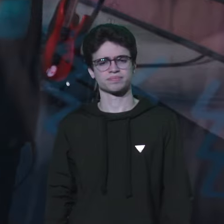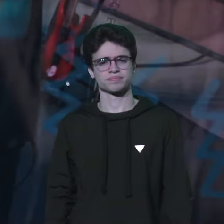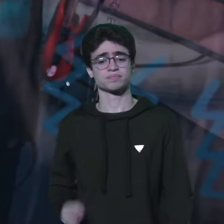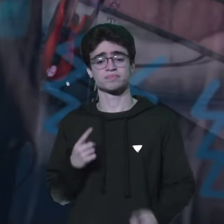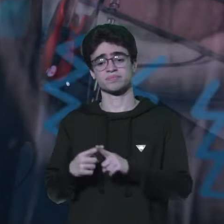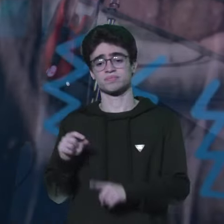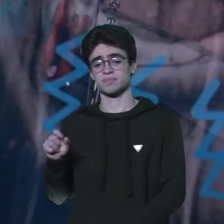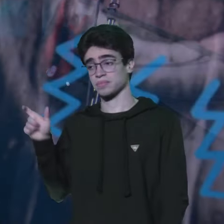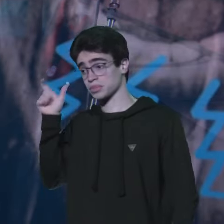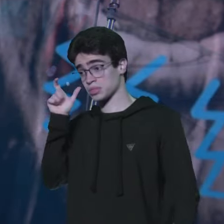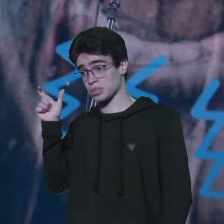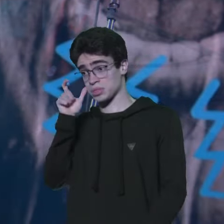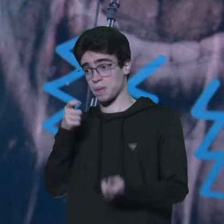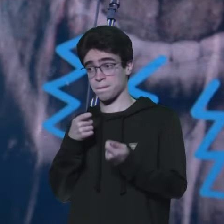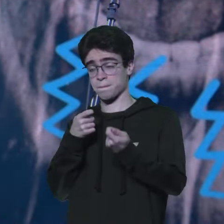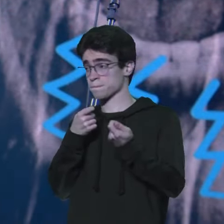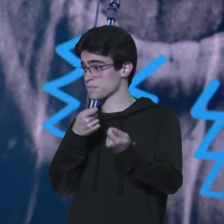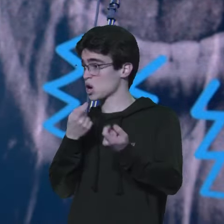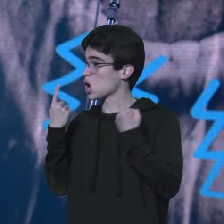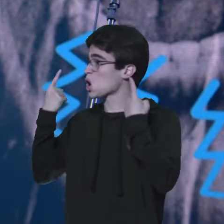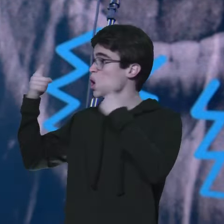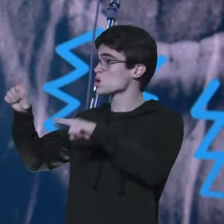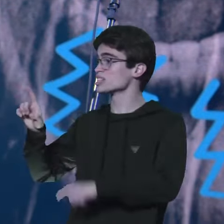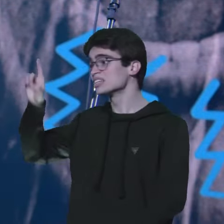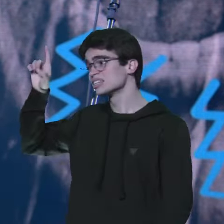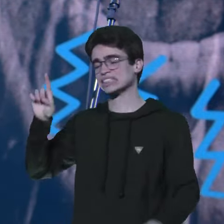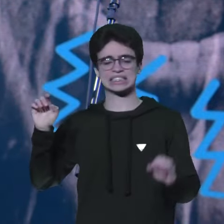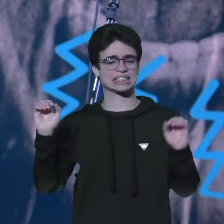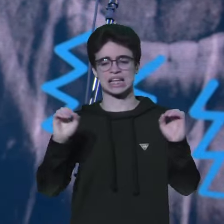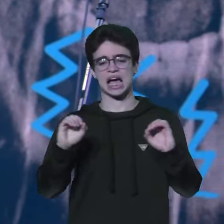Satanás não vai frustrar os propósitos de Deus na sua vida.